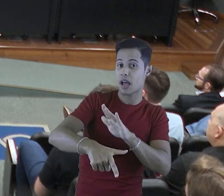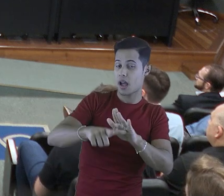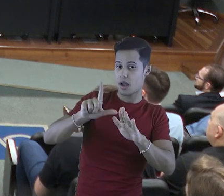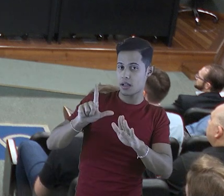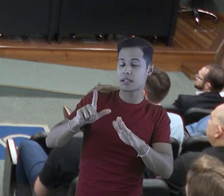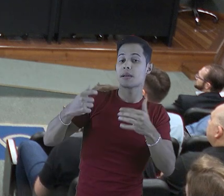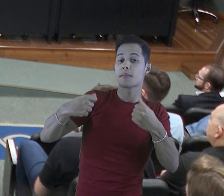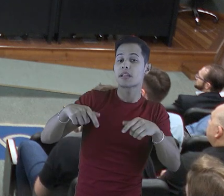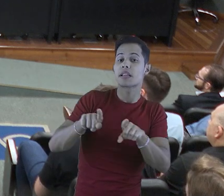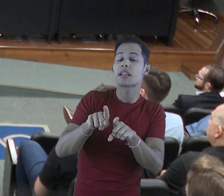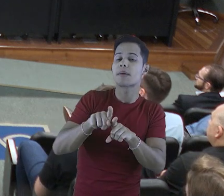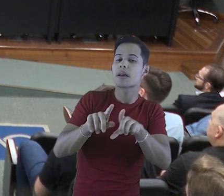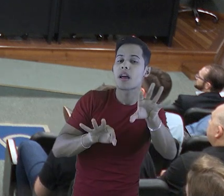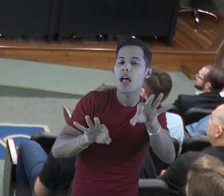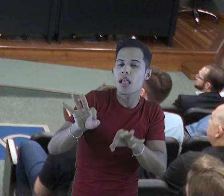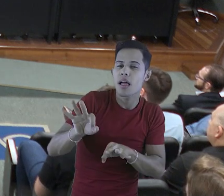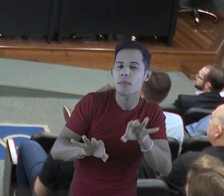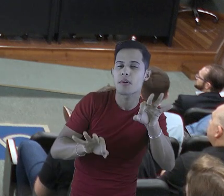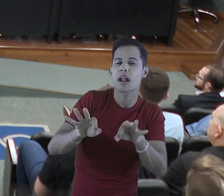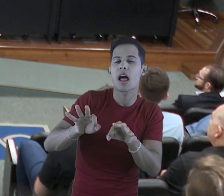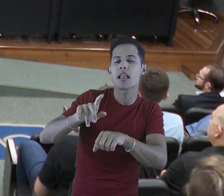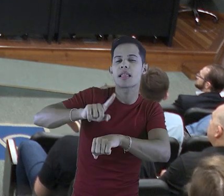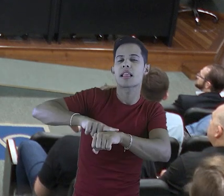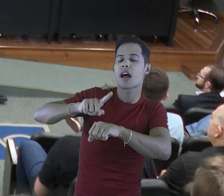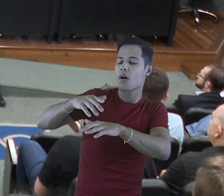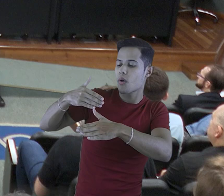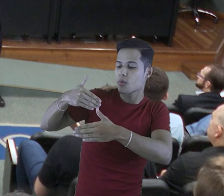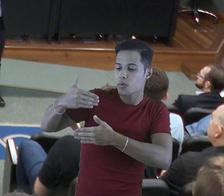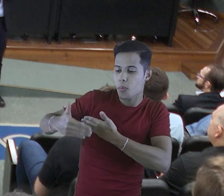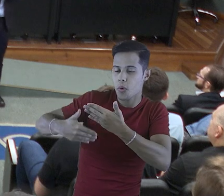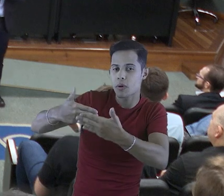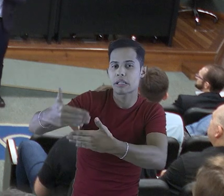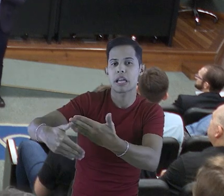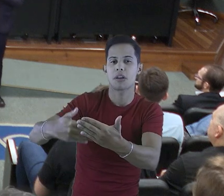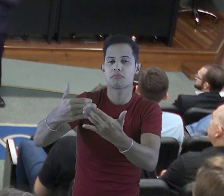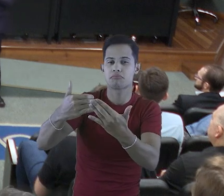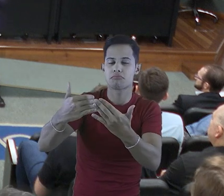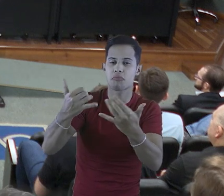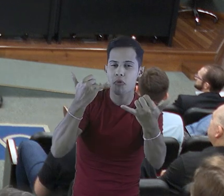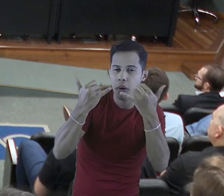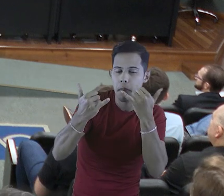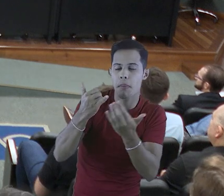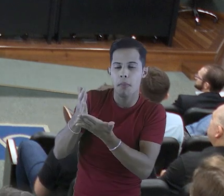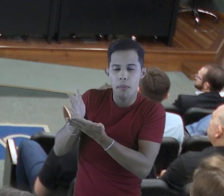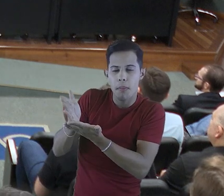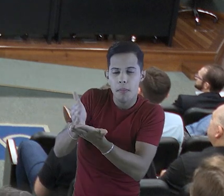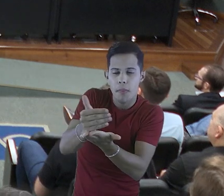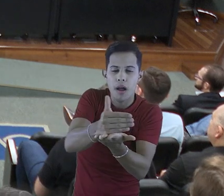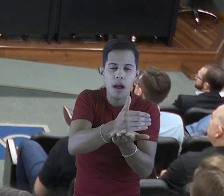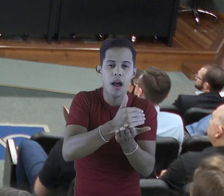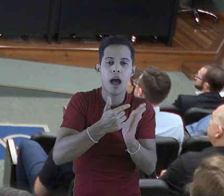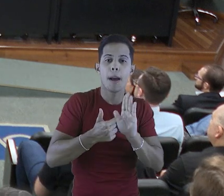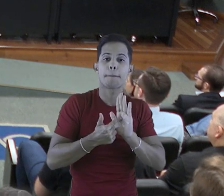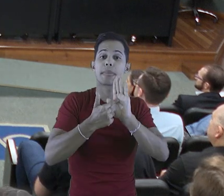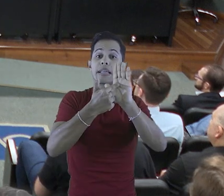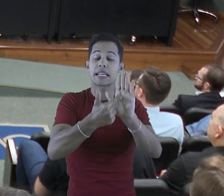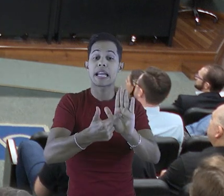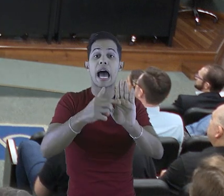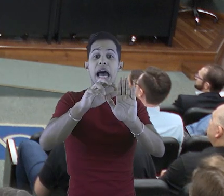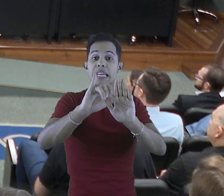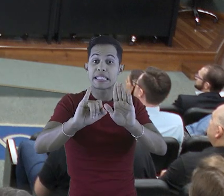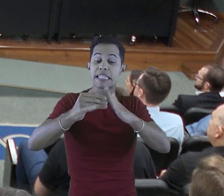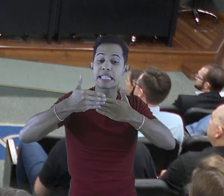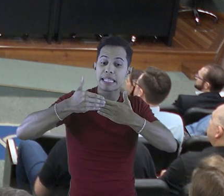que deve ser elaborado quando os processos de tratamento de dados indicarem um possível